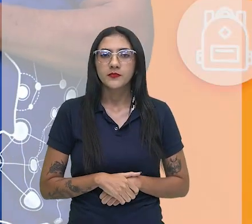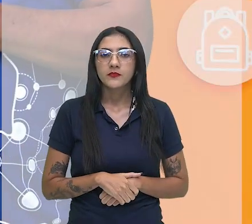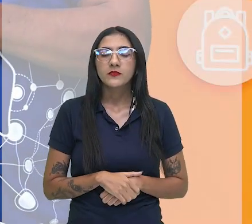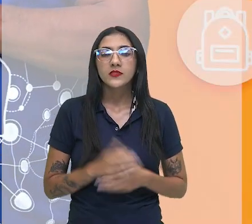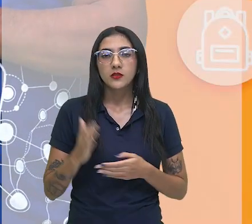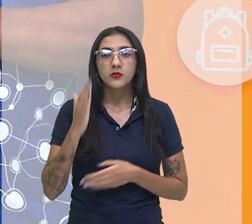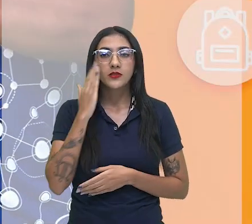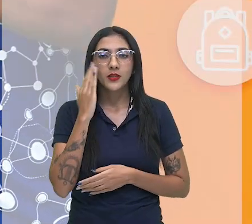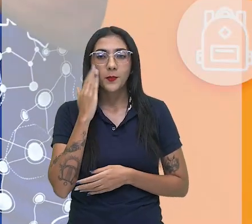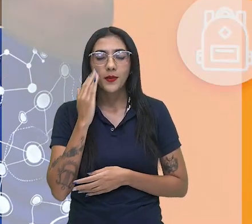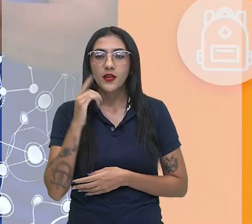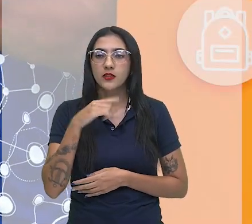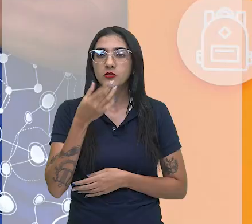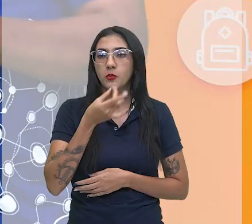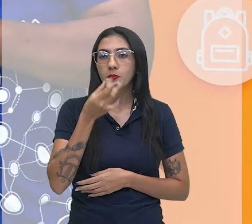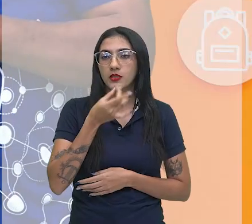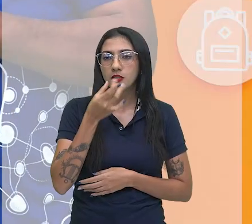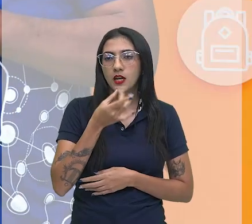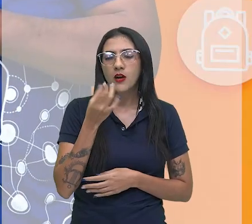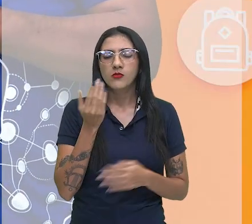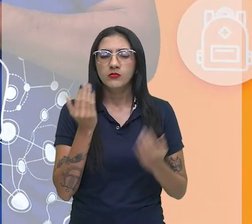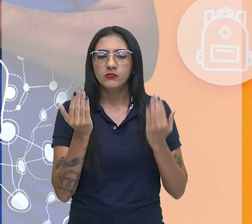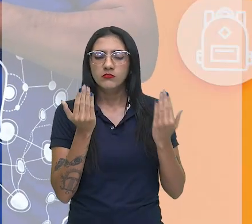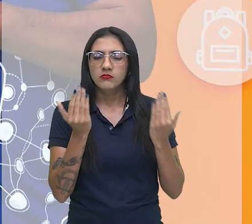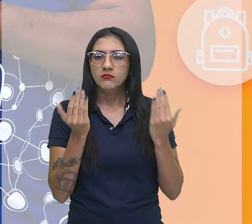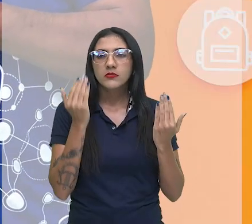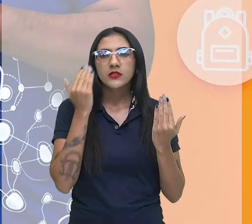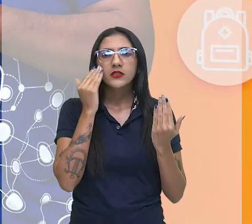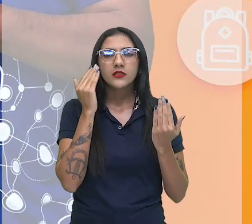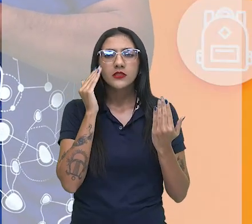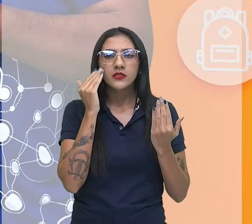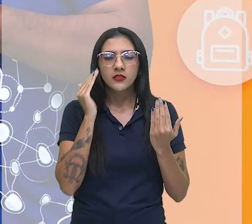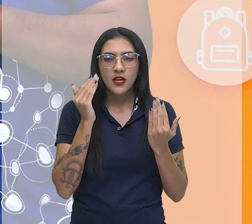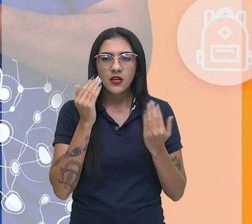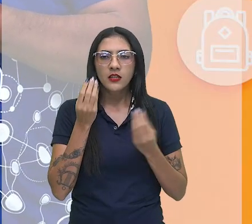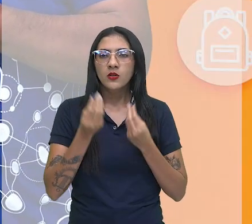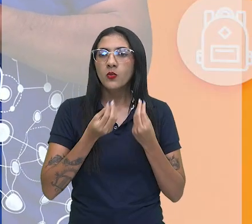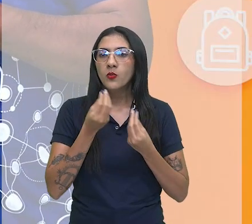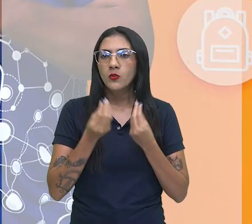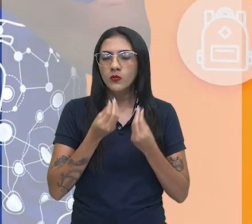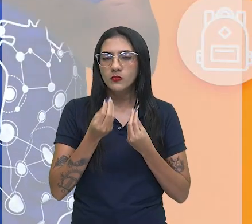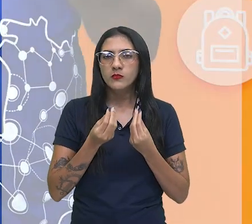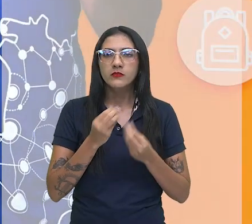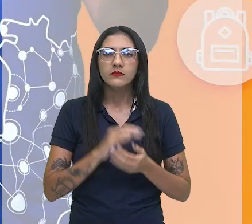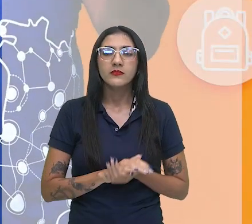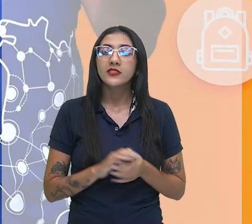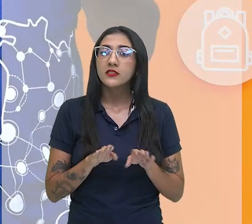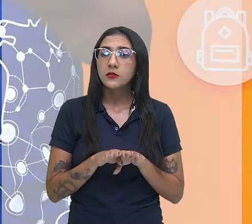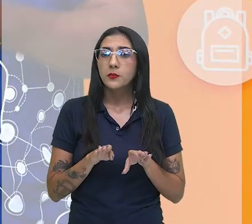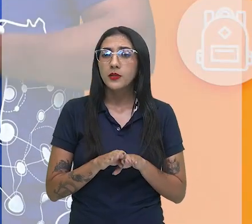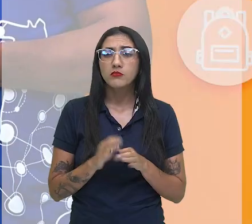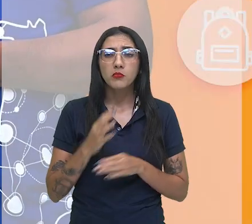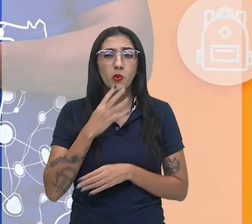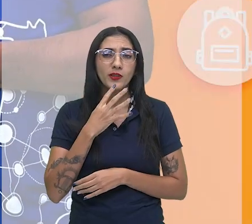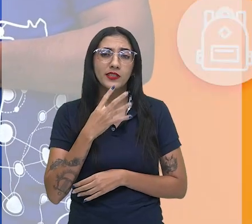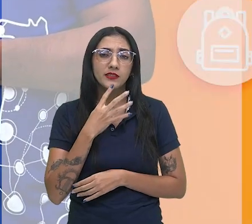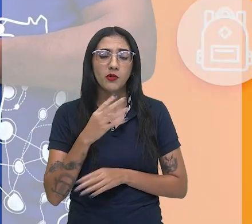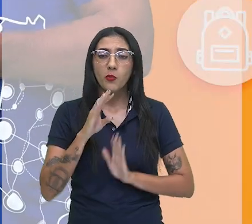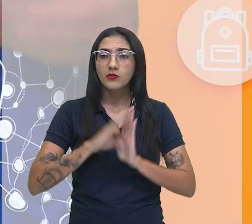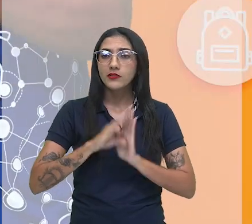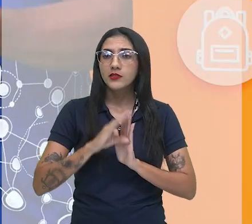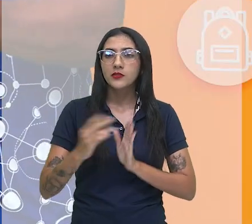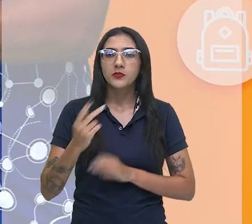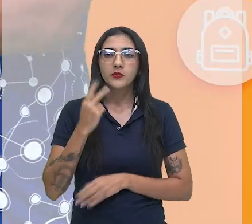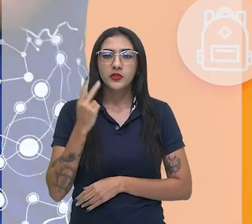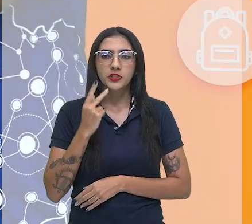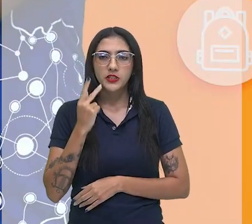opiniões políticas, ver os lados, né? O que pode entender nesse processo político e até conhecer o que é política mesmo.